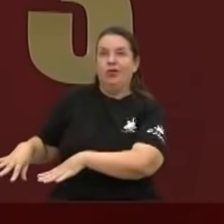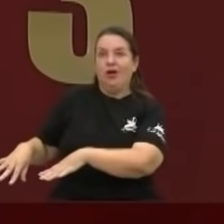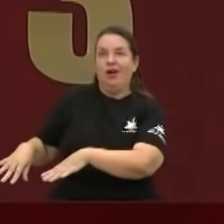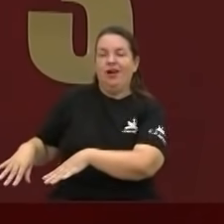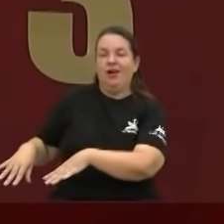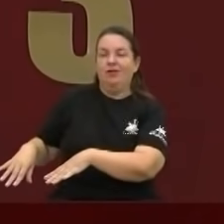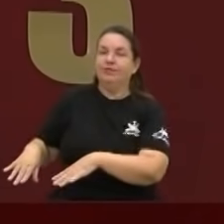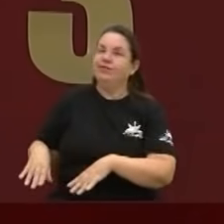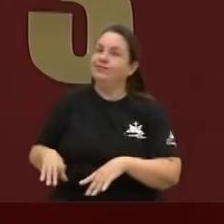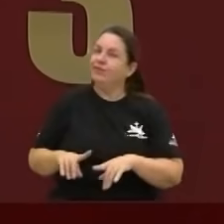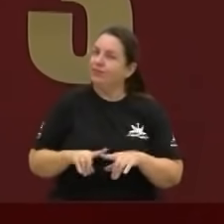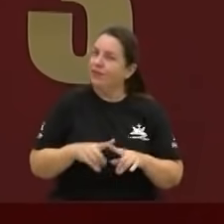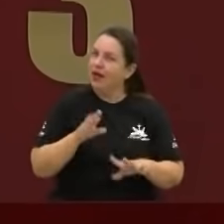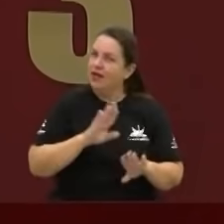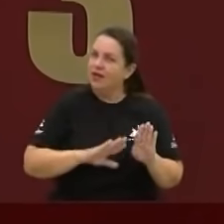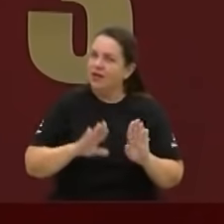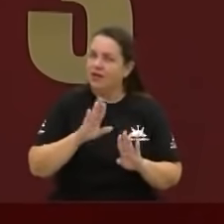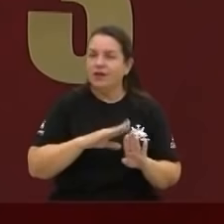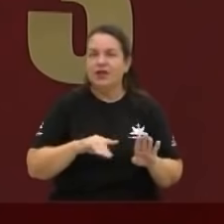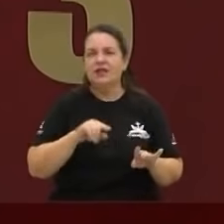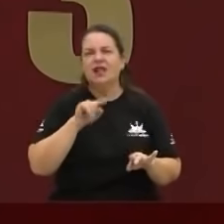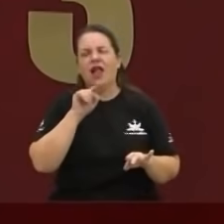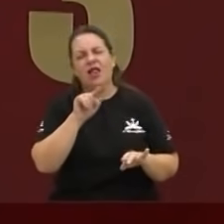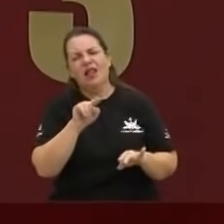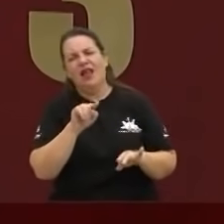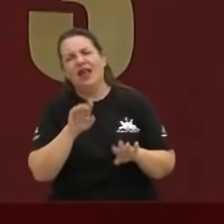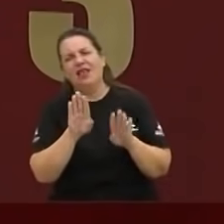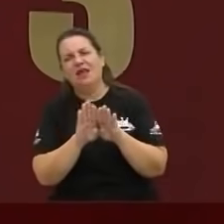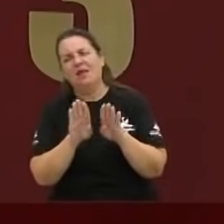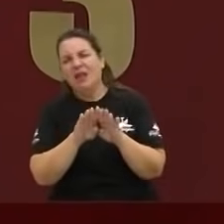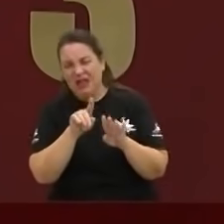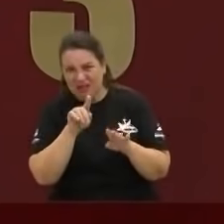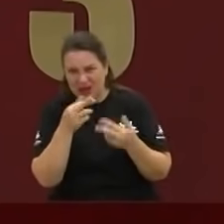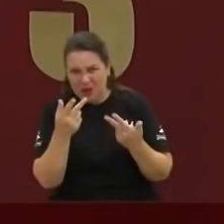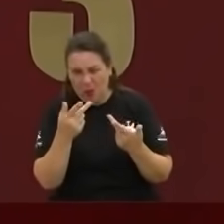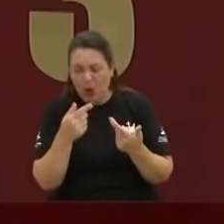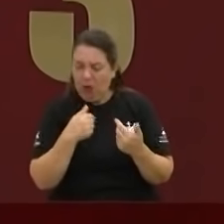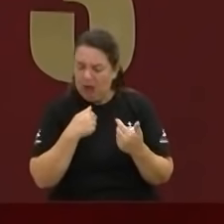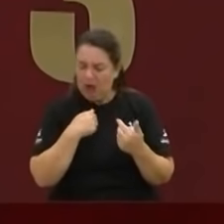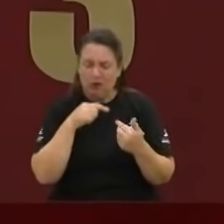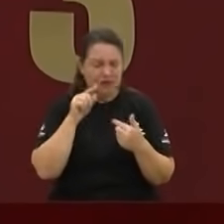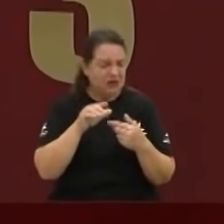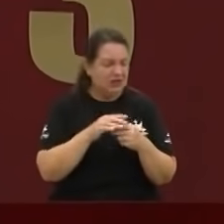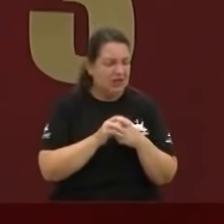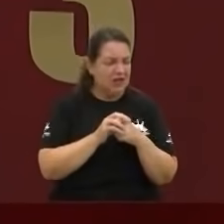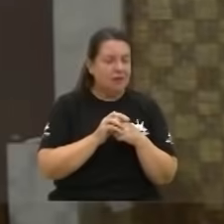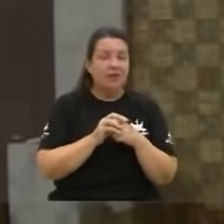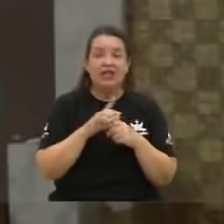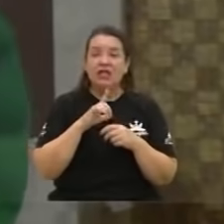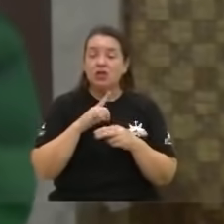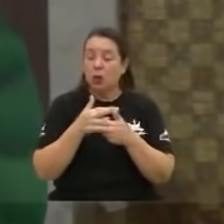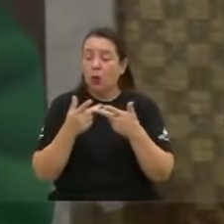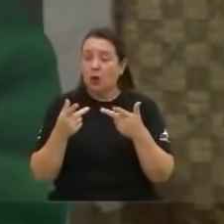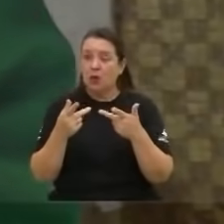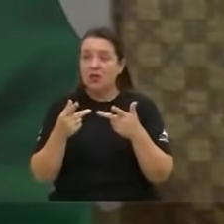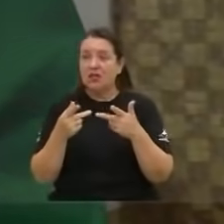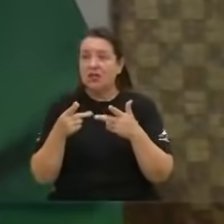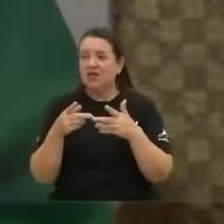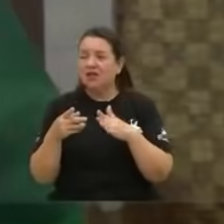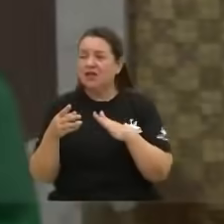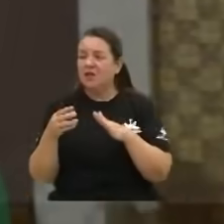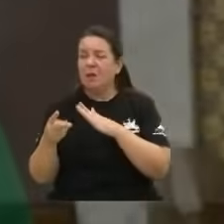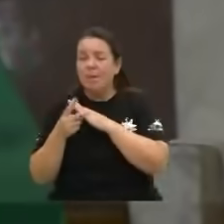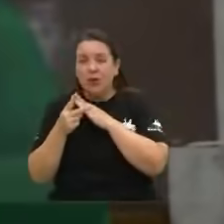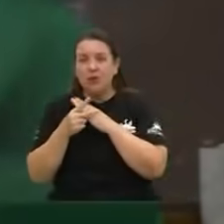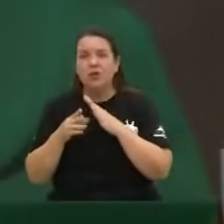Mas às vezes, lá na sua mendicância, na sua cegueira, é o que te protegia.